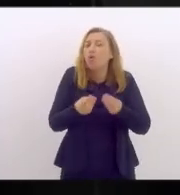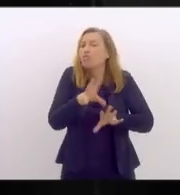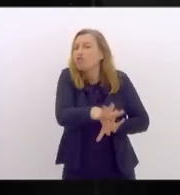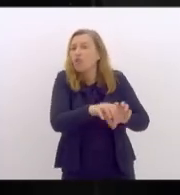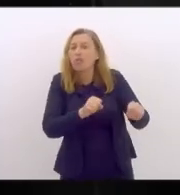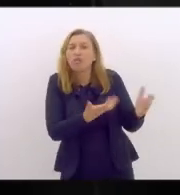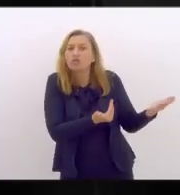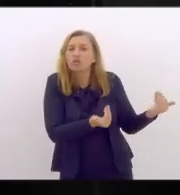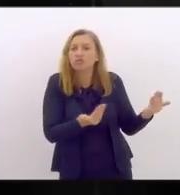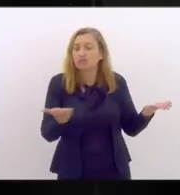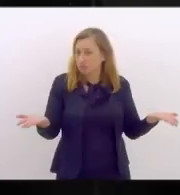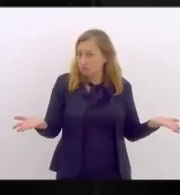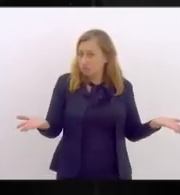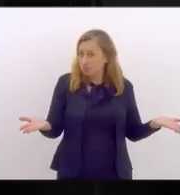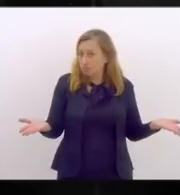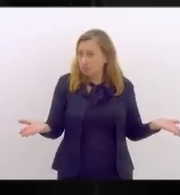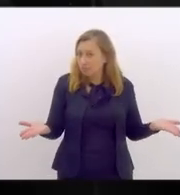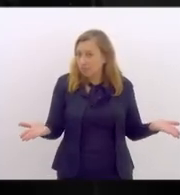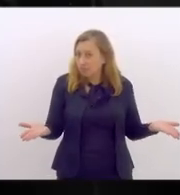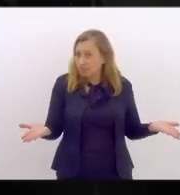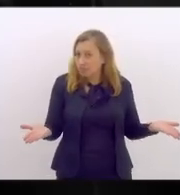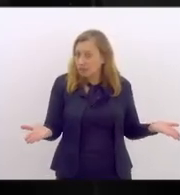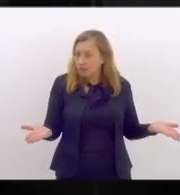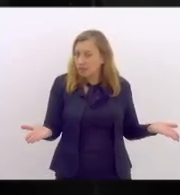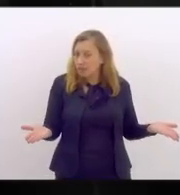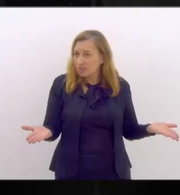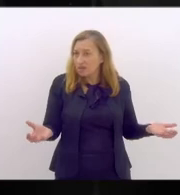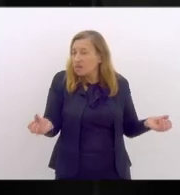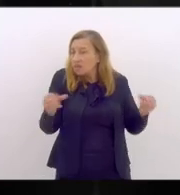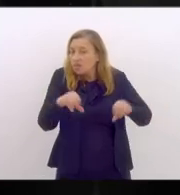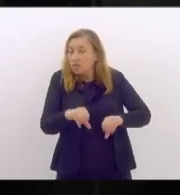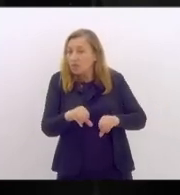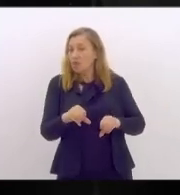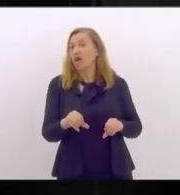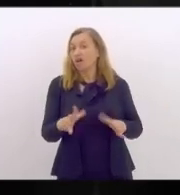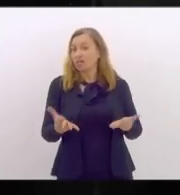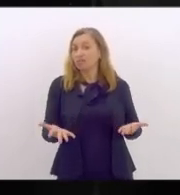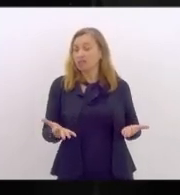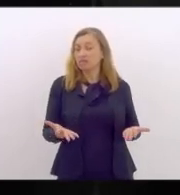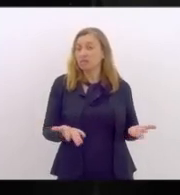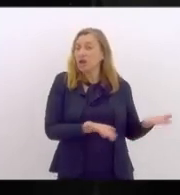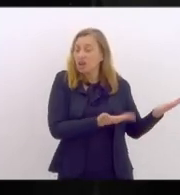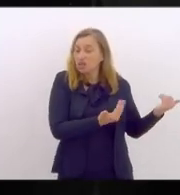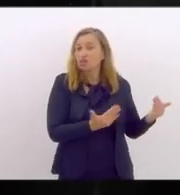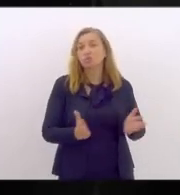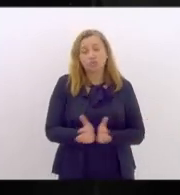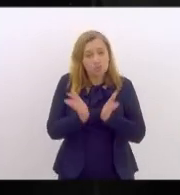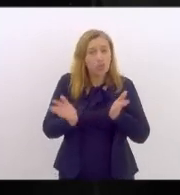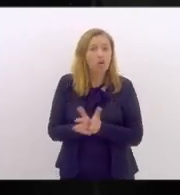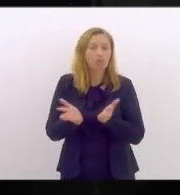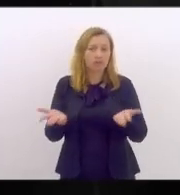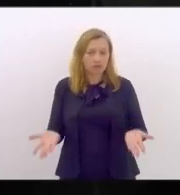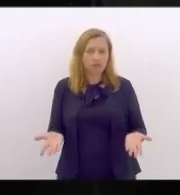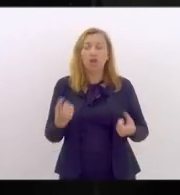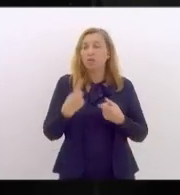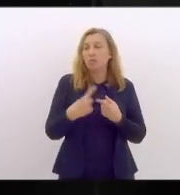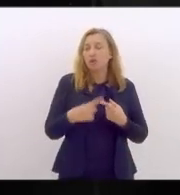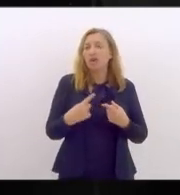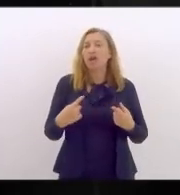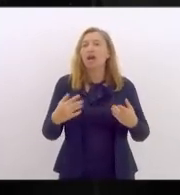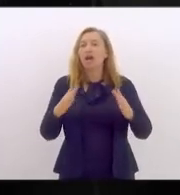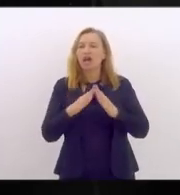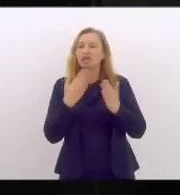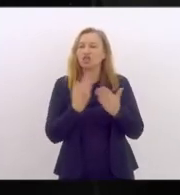a nossa juventude desse jeito e vai isso vai recair exclusivamente sobre a juventude Popular que as escolas particulares